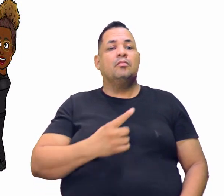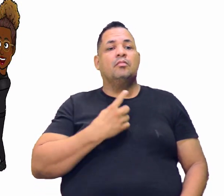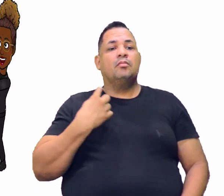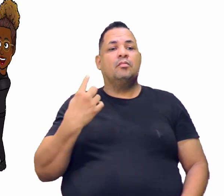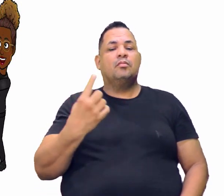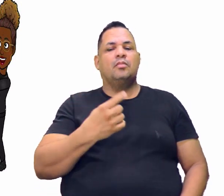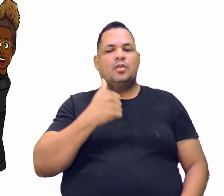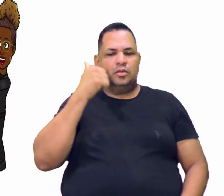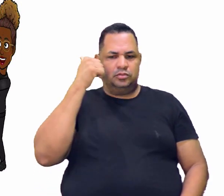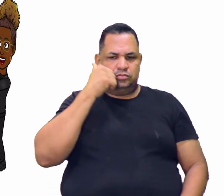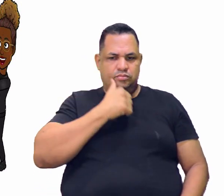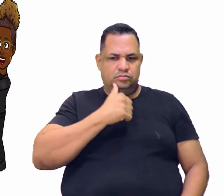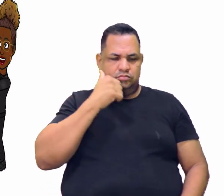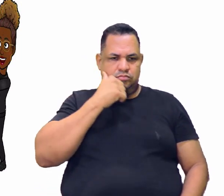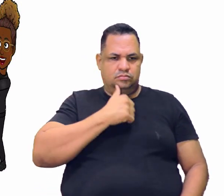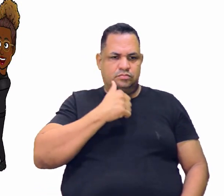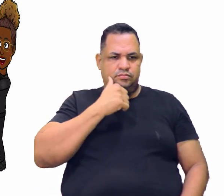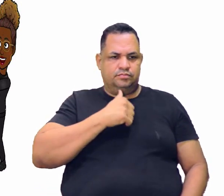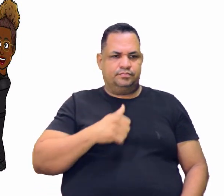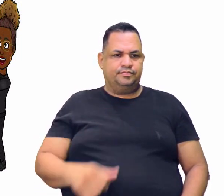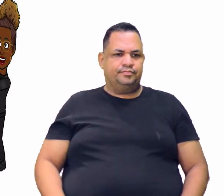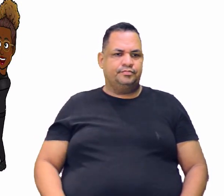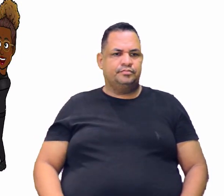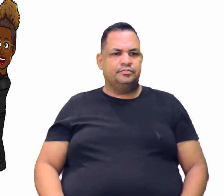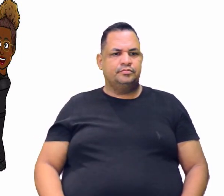nós? As mulheres. Tá bom?